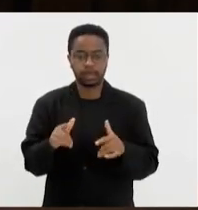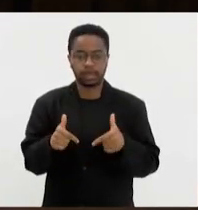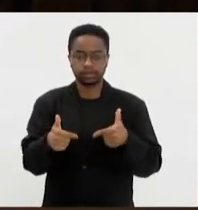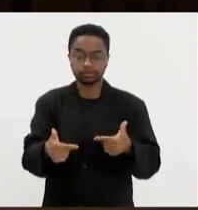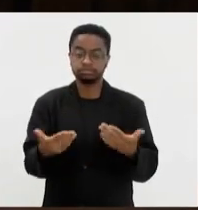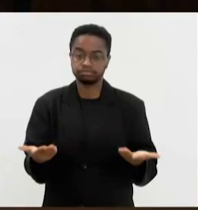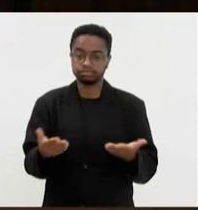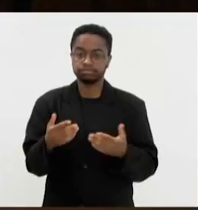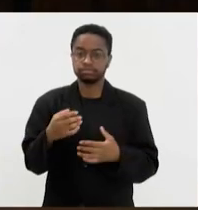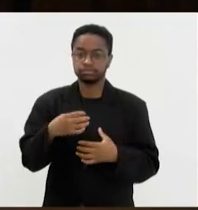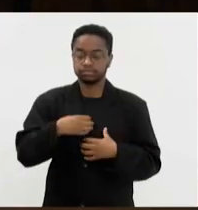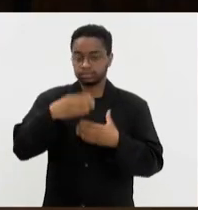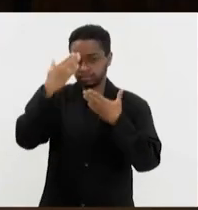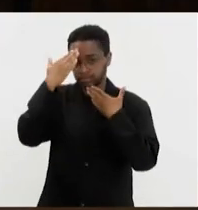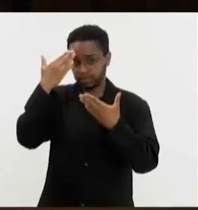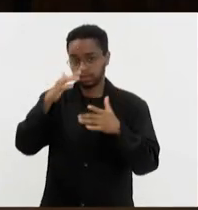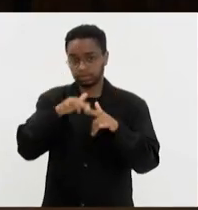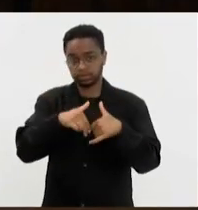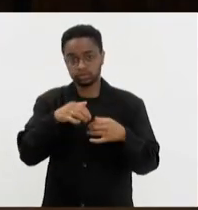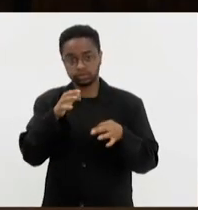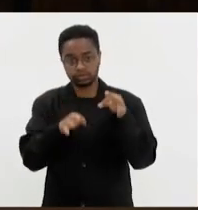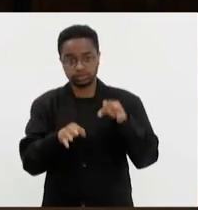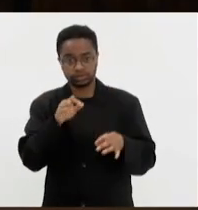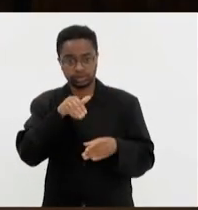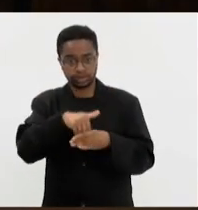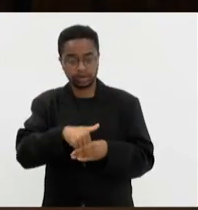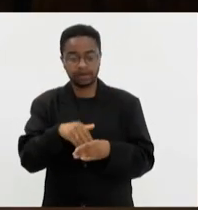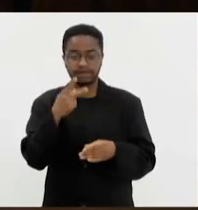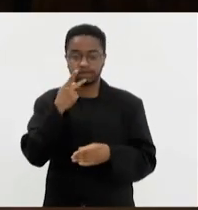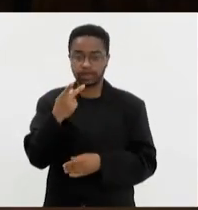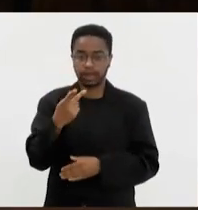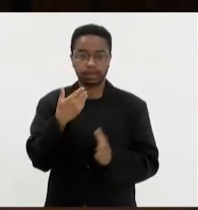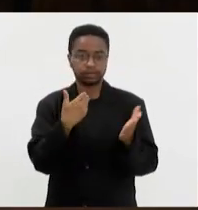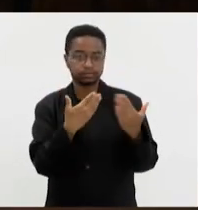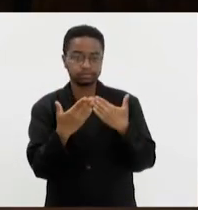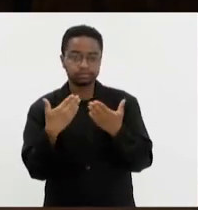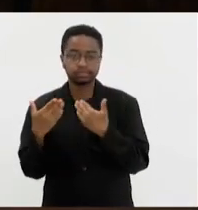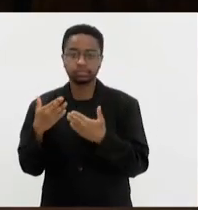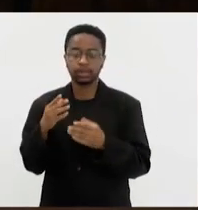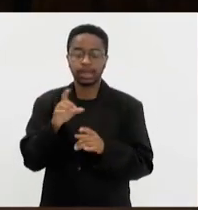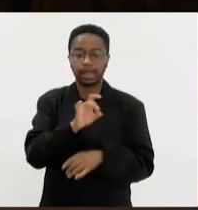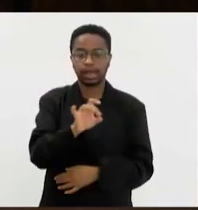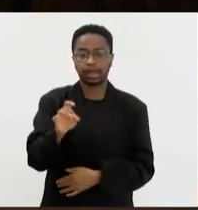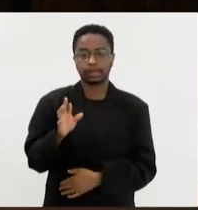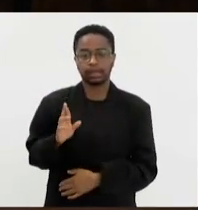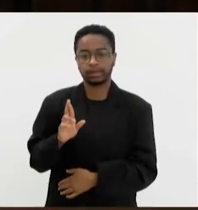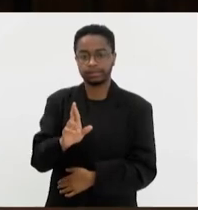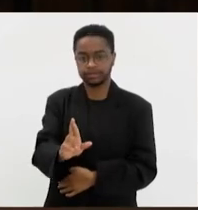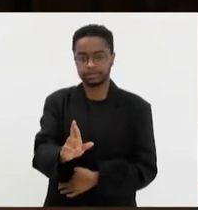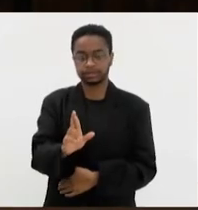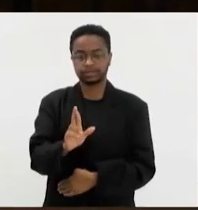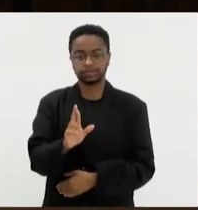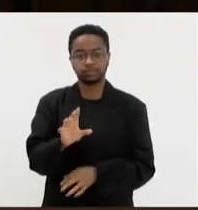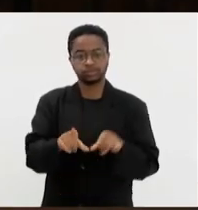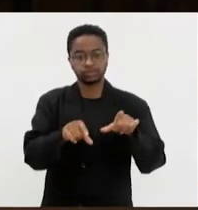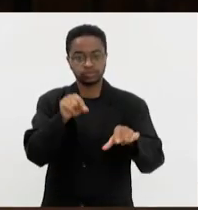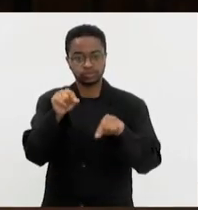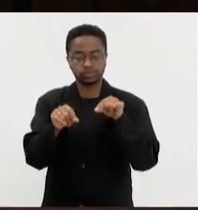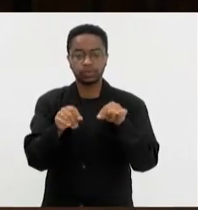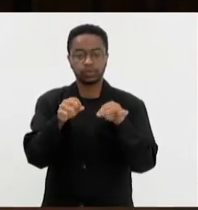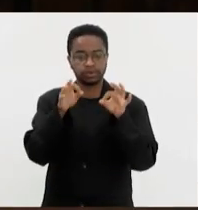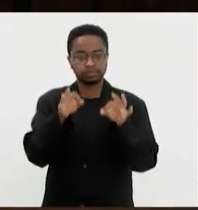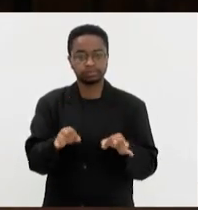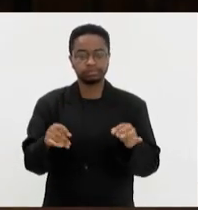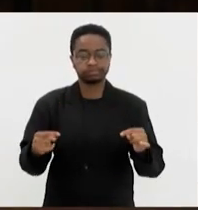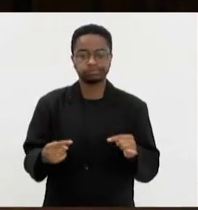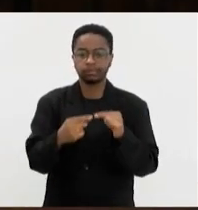gratificante paraa justiça eleitoral falar dialogar com os representantes que são eleitos justamente por